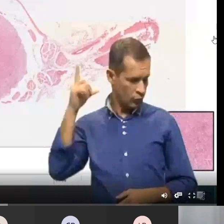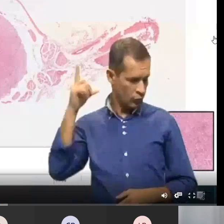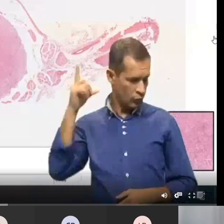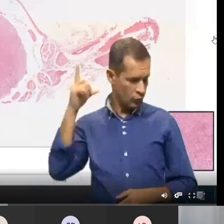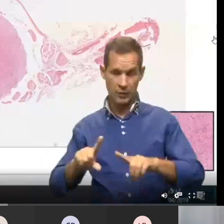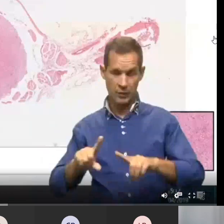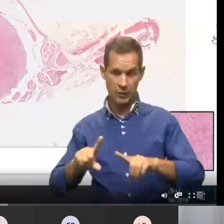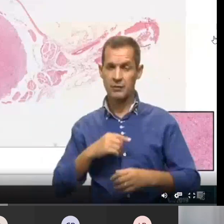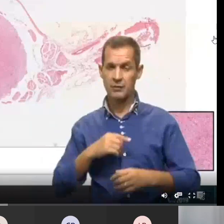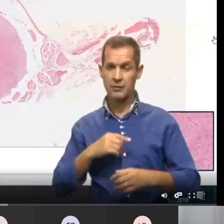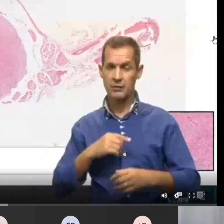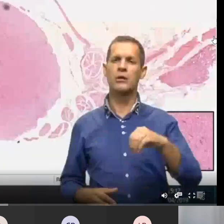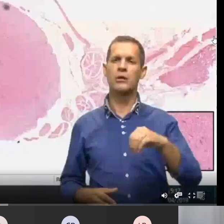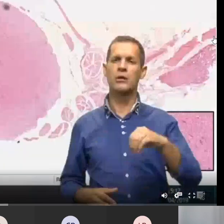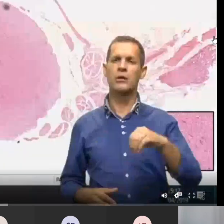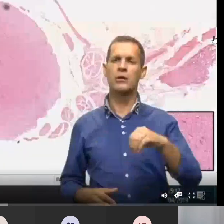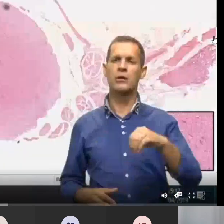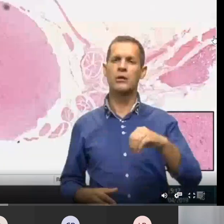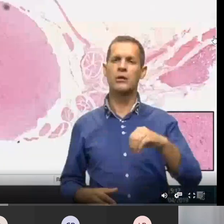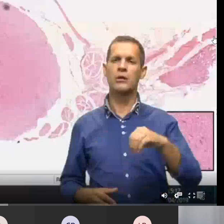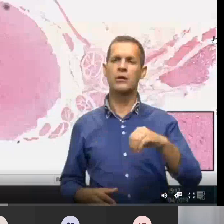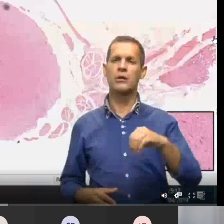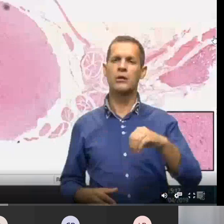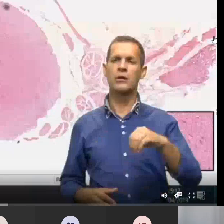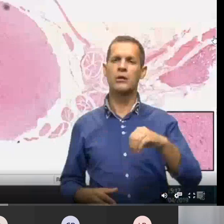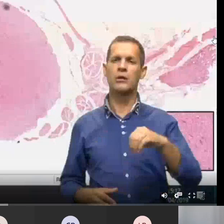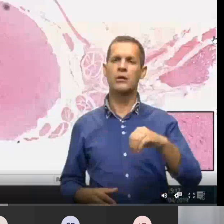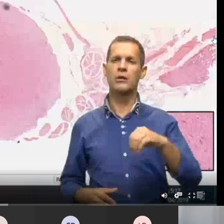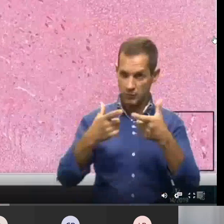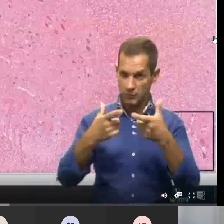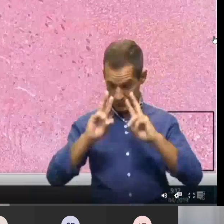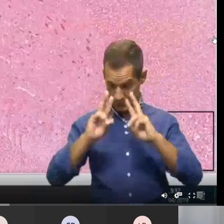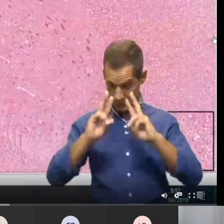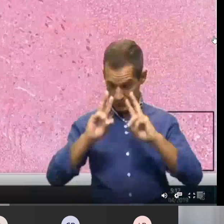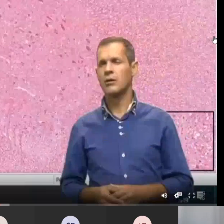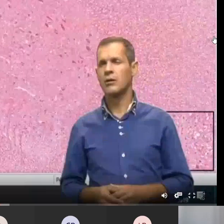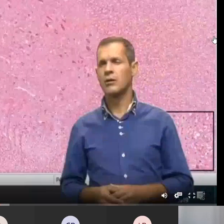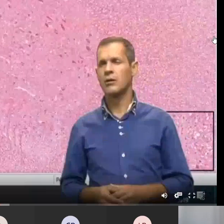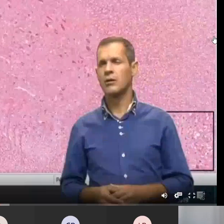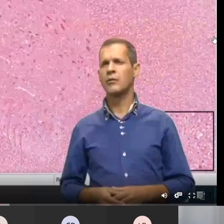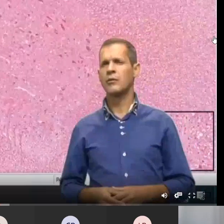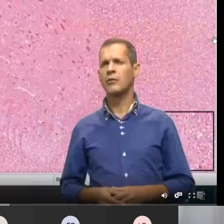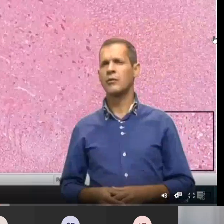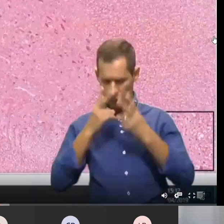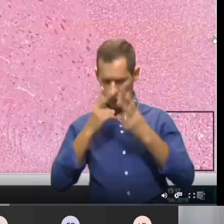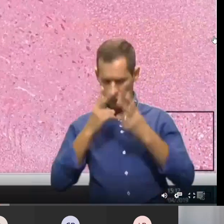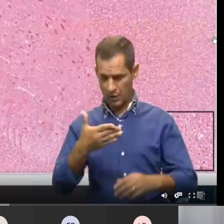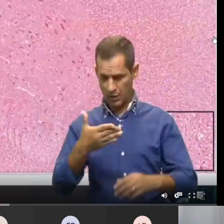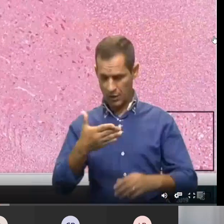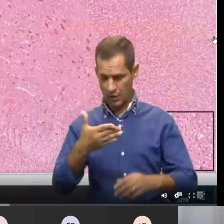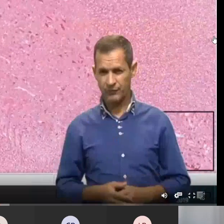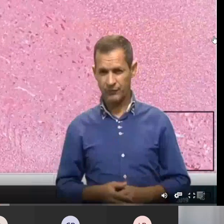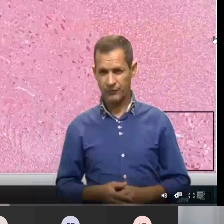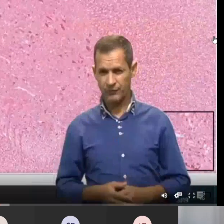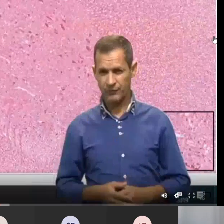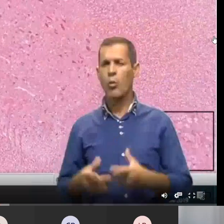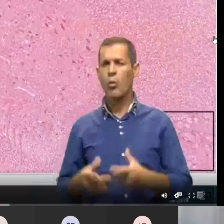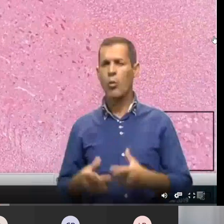eosina. Se nós aumentarmos esta região central, nós verificaremos a